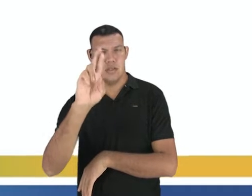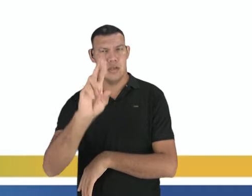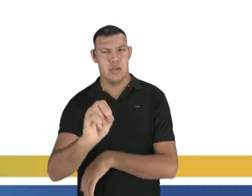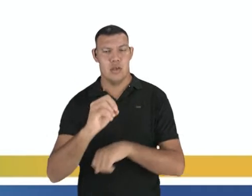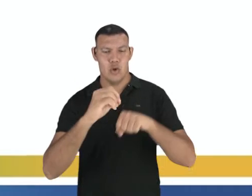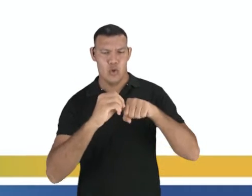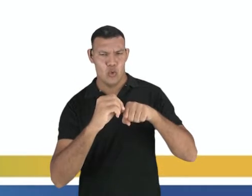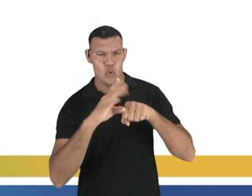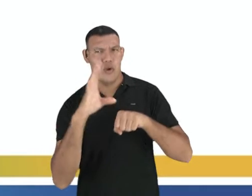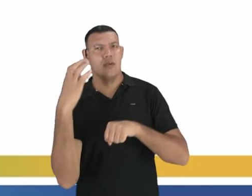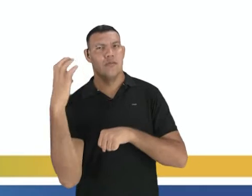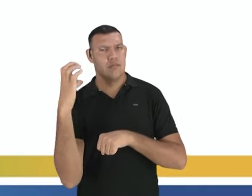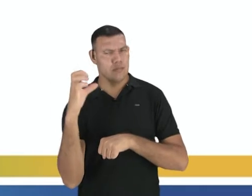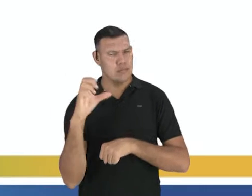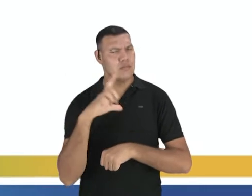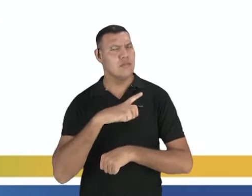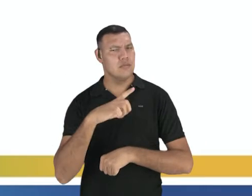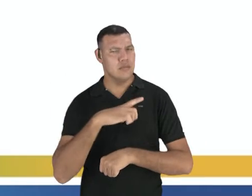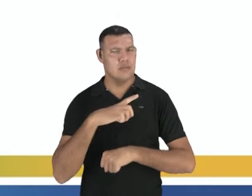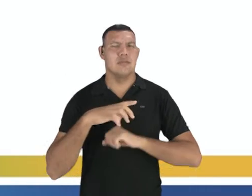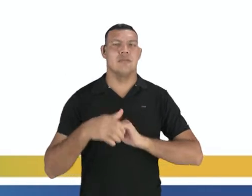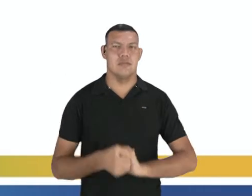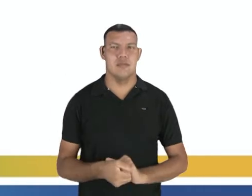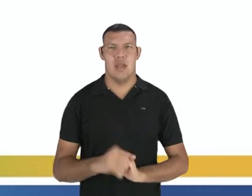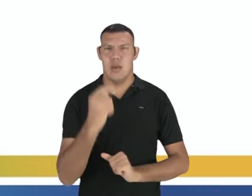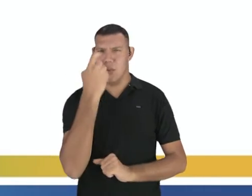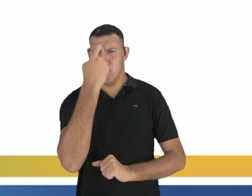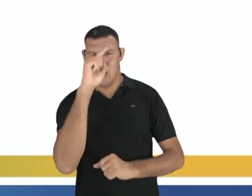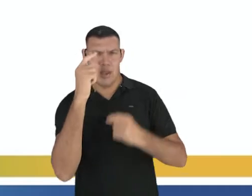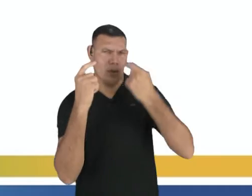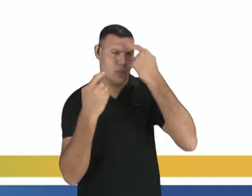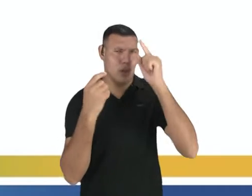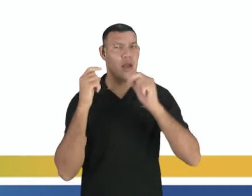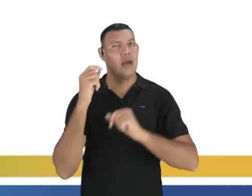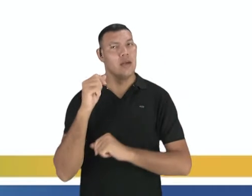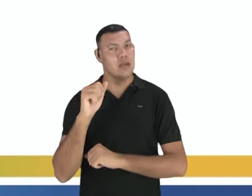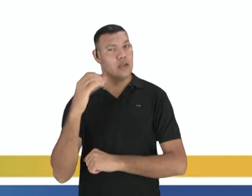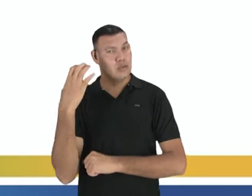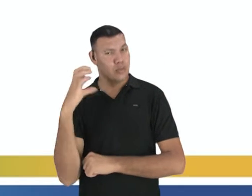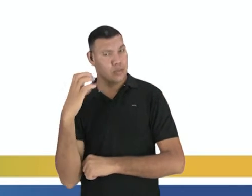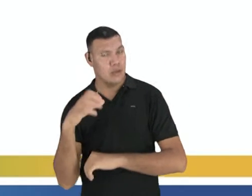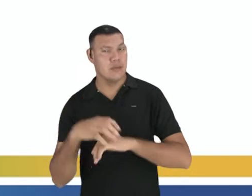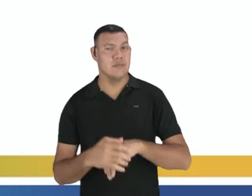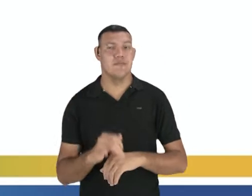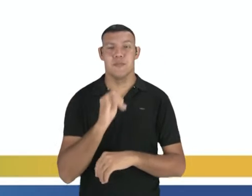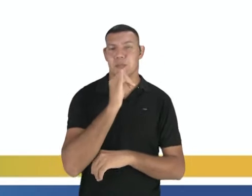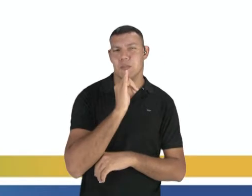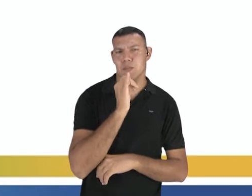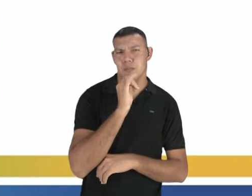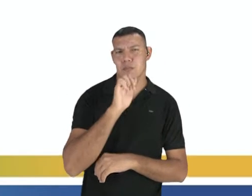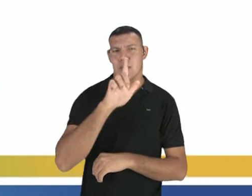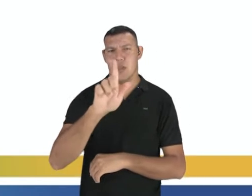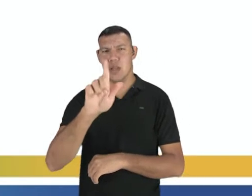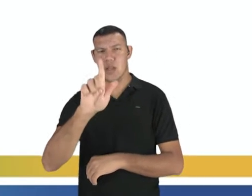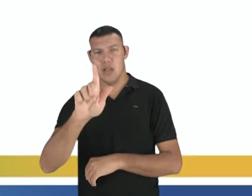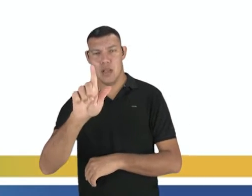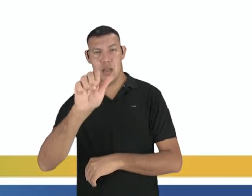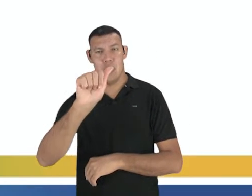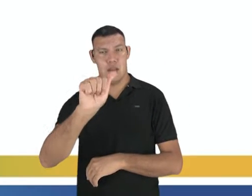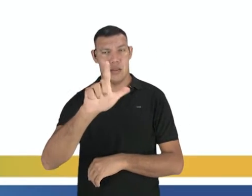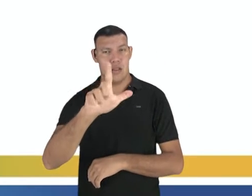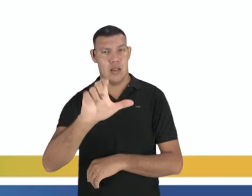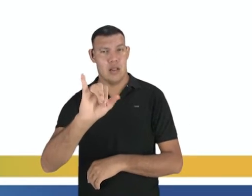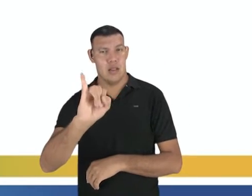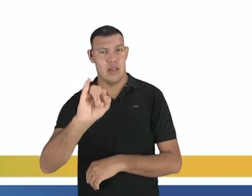científico, que faziam ciência, né? Esses autores, como Galileu Galilei, por exemplo, eles foram